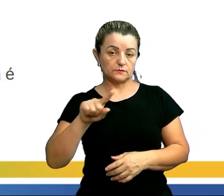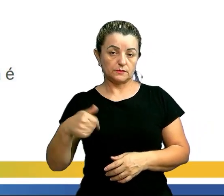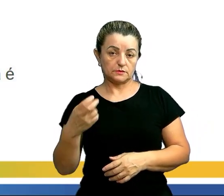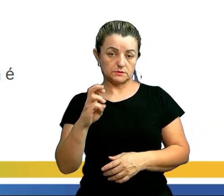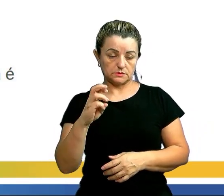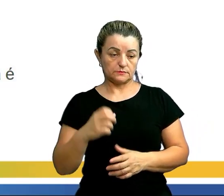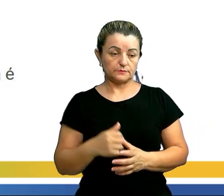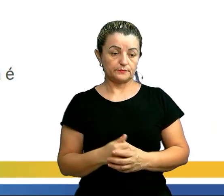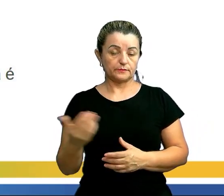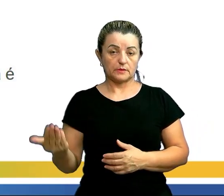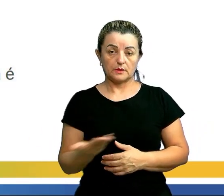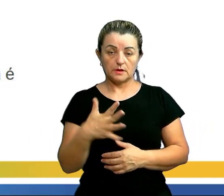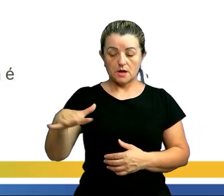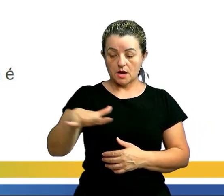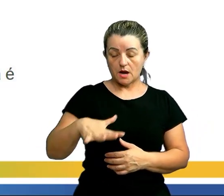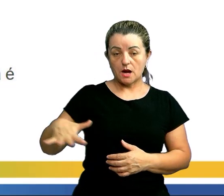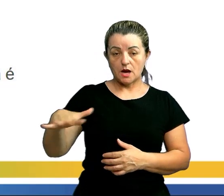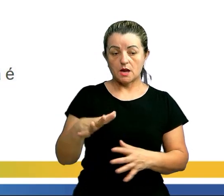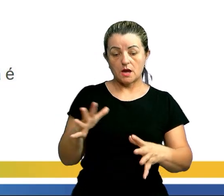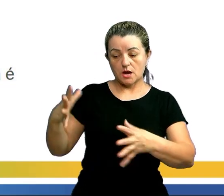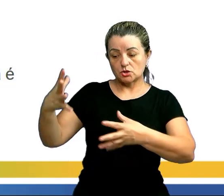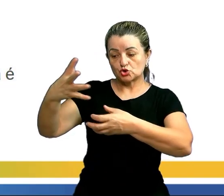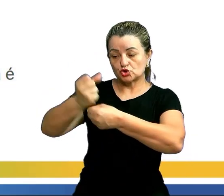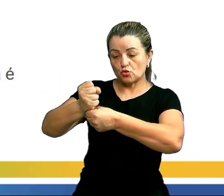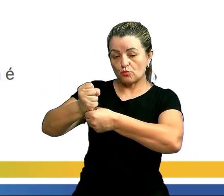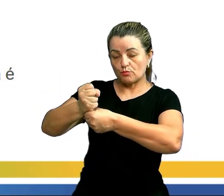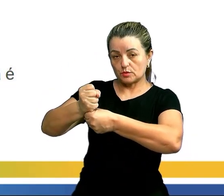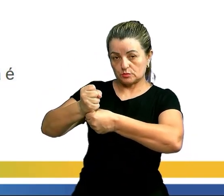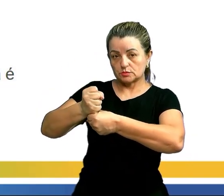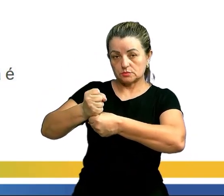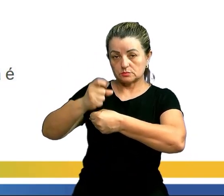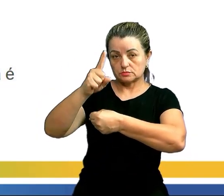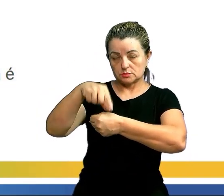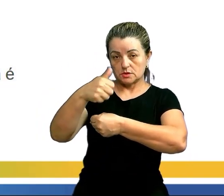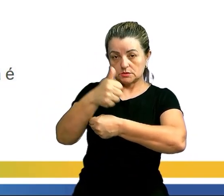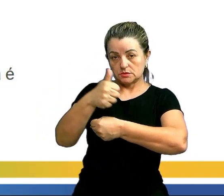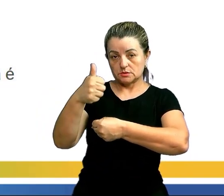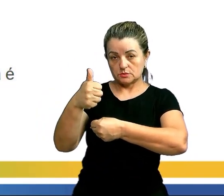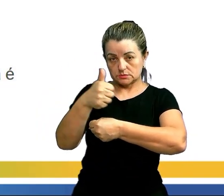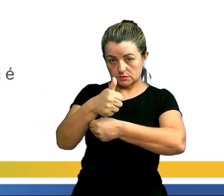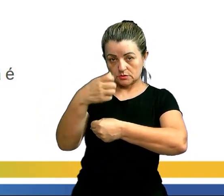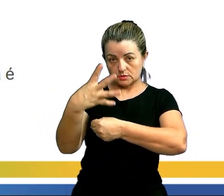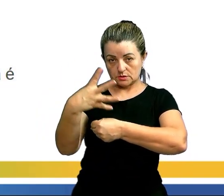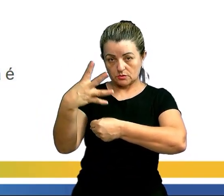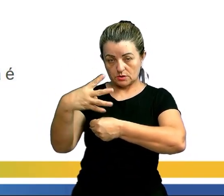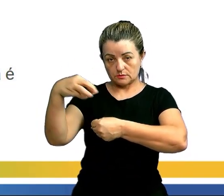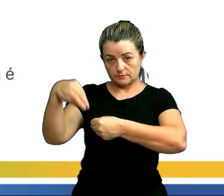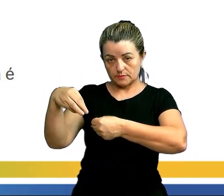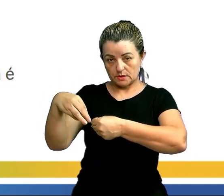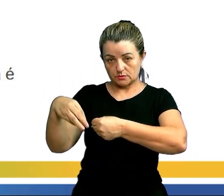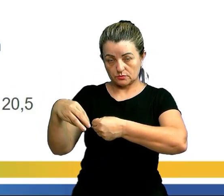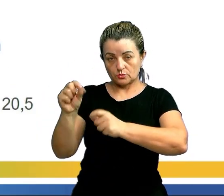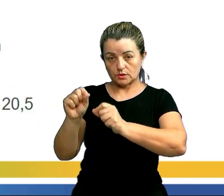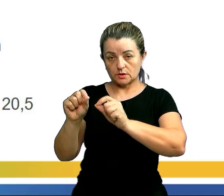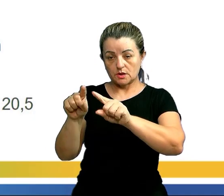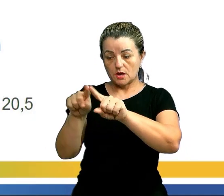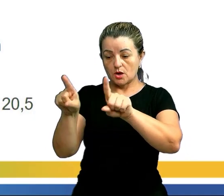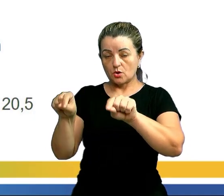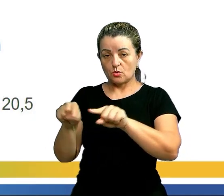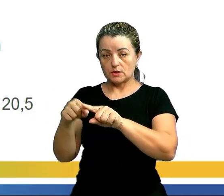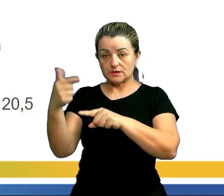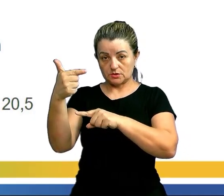vezes 3 sobre 2, que deu 31,5. A área B2, ó, é só fazer base vezes altura dividido por